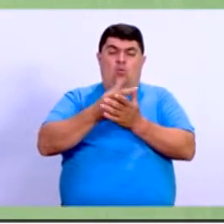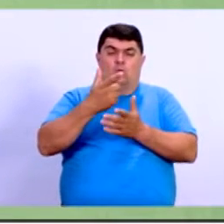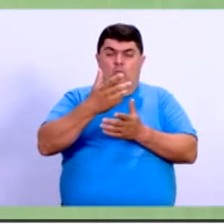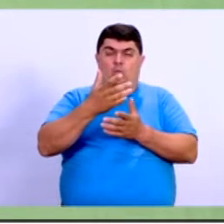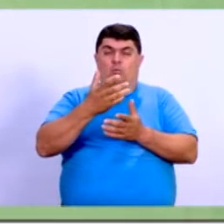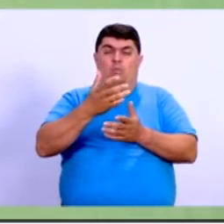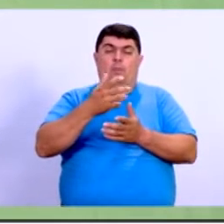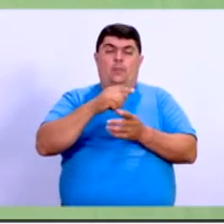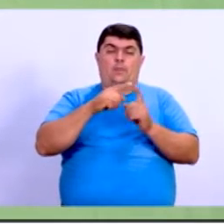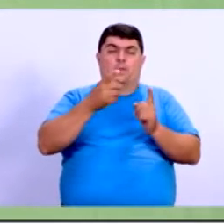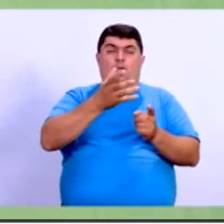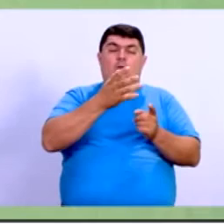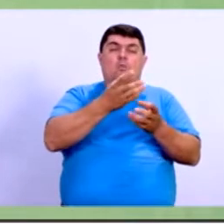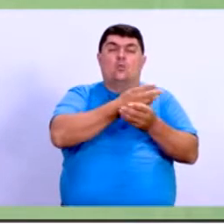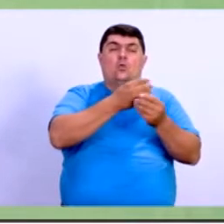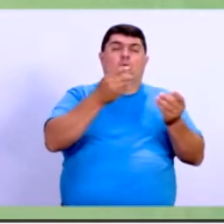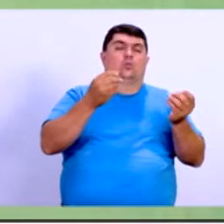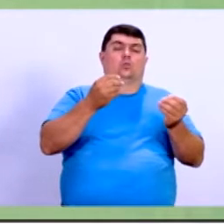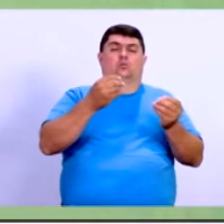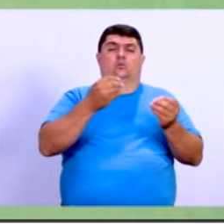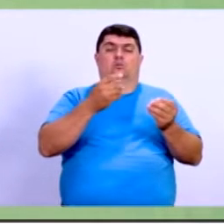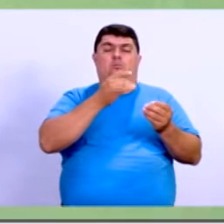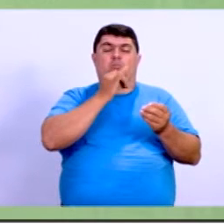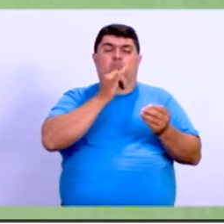cardinalidades. Um funcionário